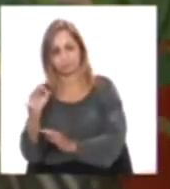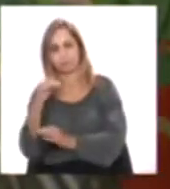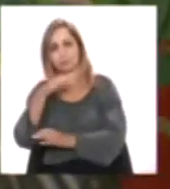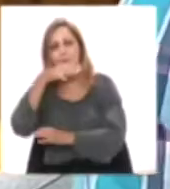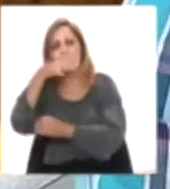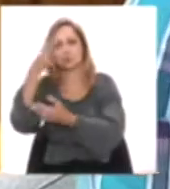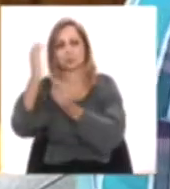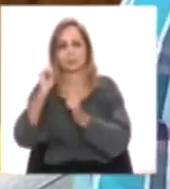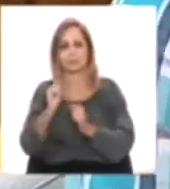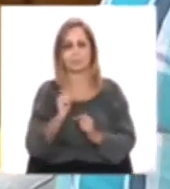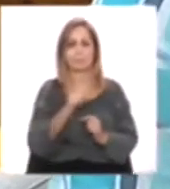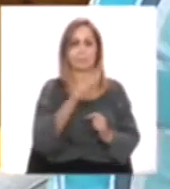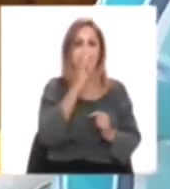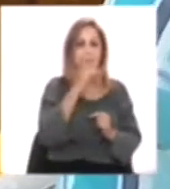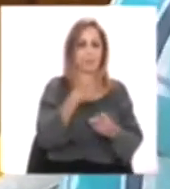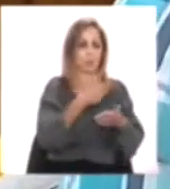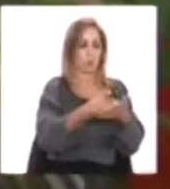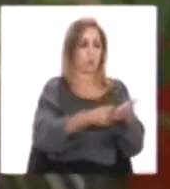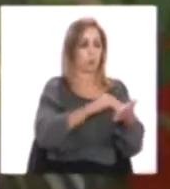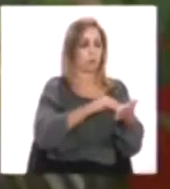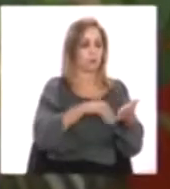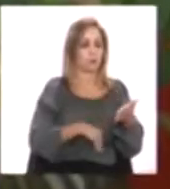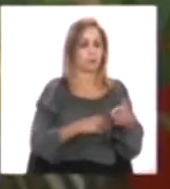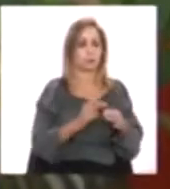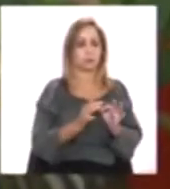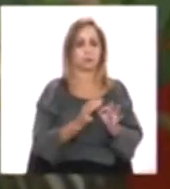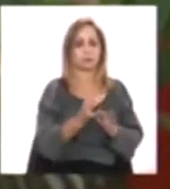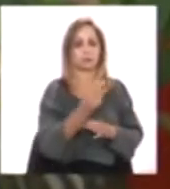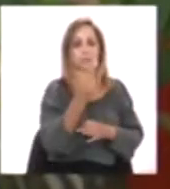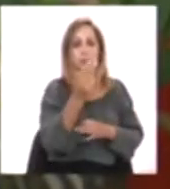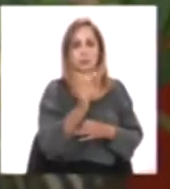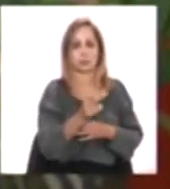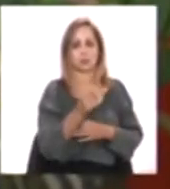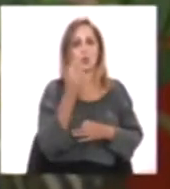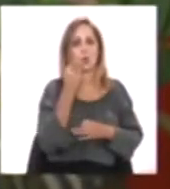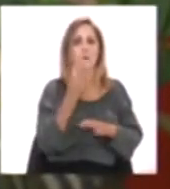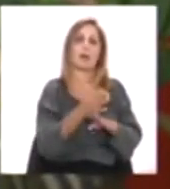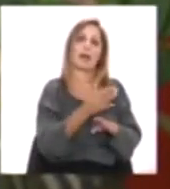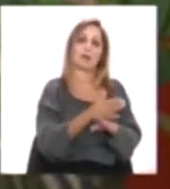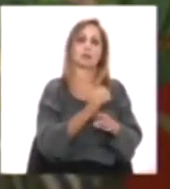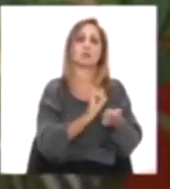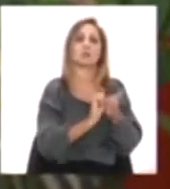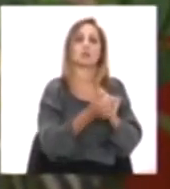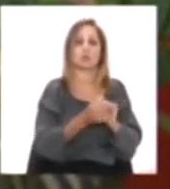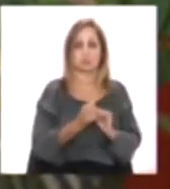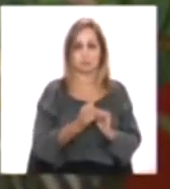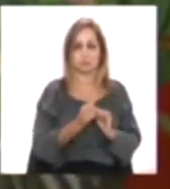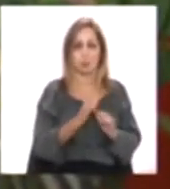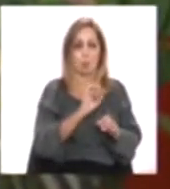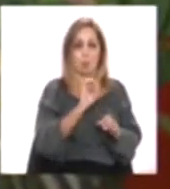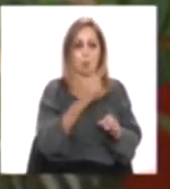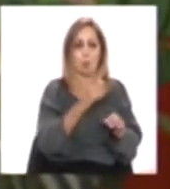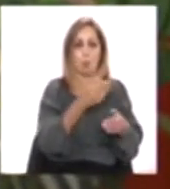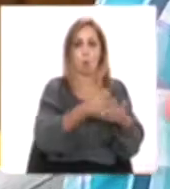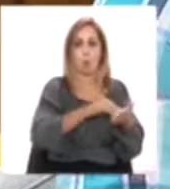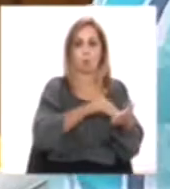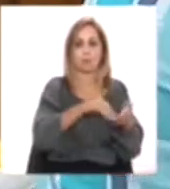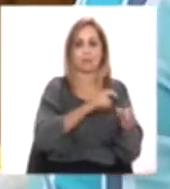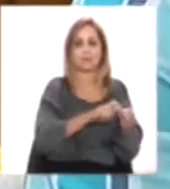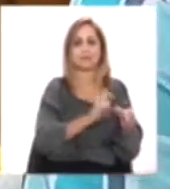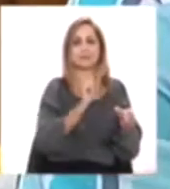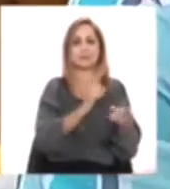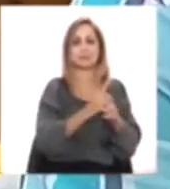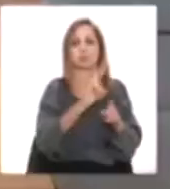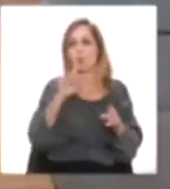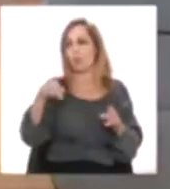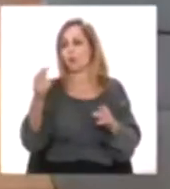eu, se eu assinei um contrato de 2 anos, como é que eu posso mudar o contrato ou sair deste contrato porque encontrei mais barato no outro